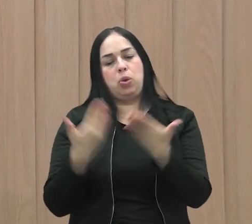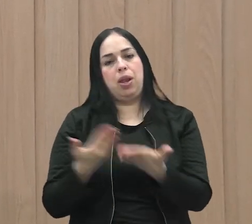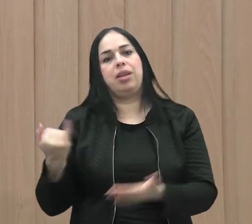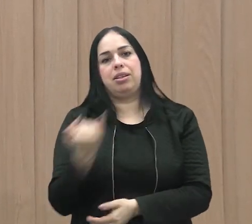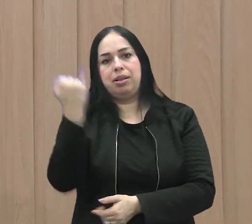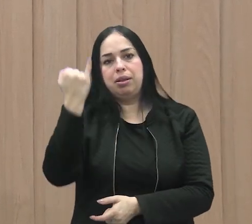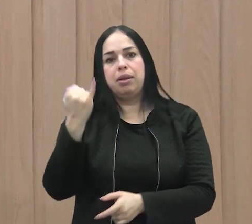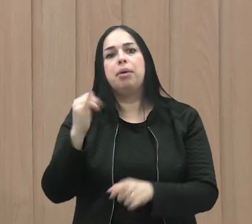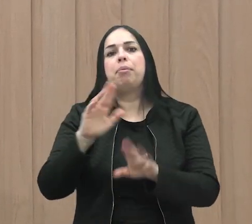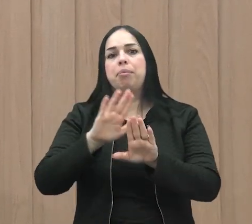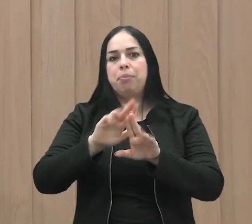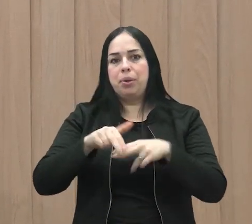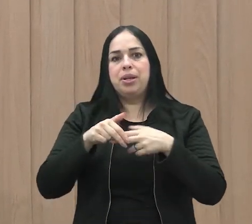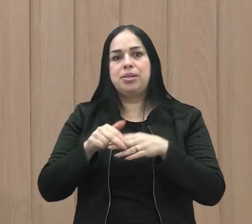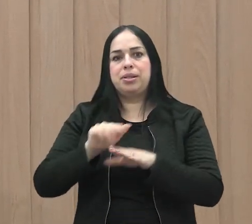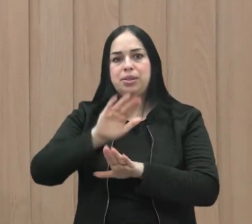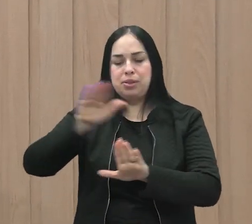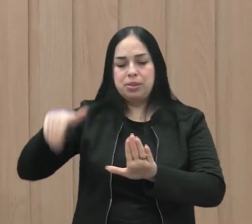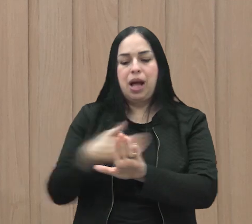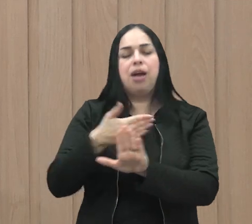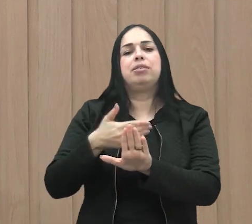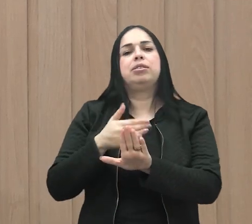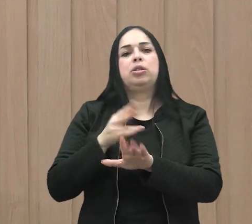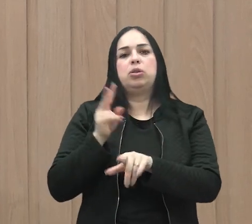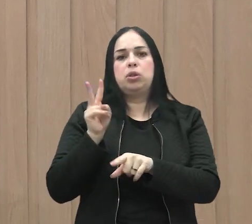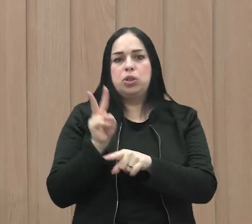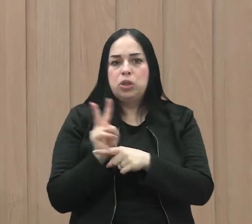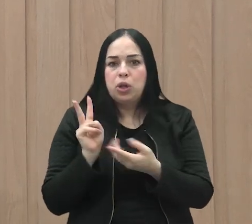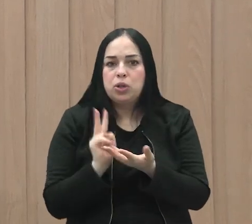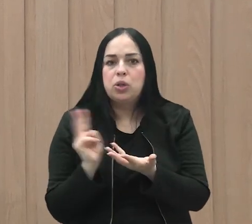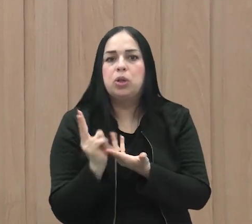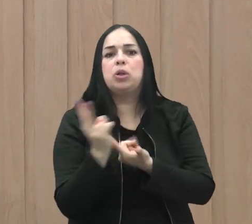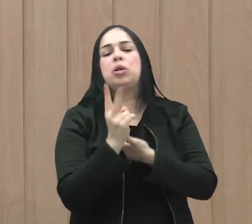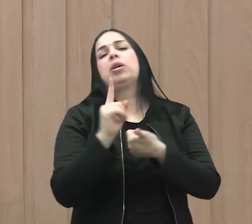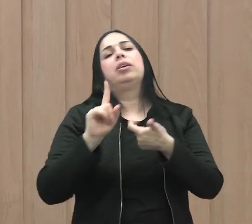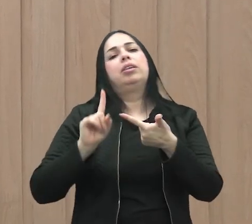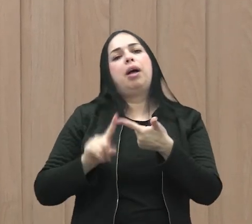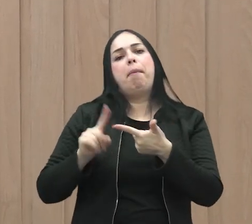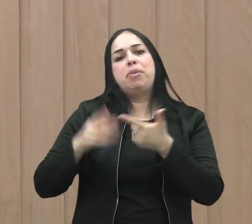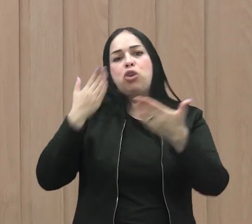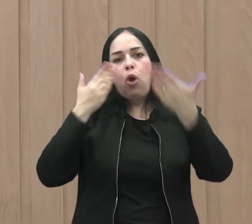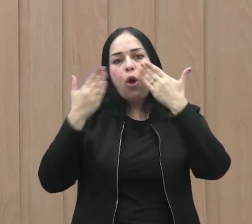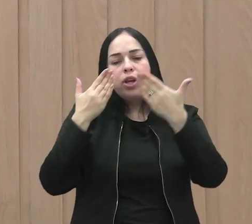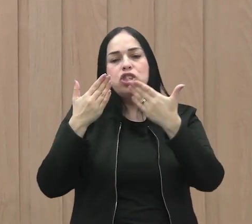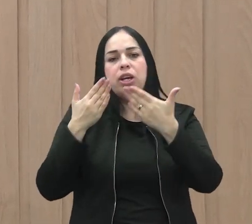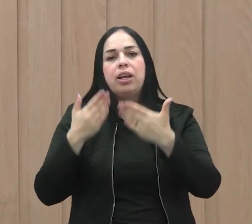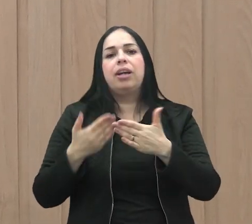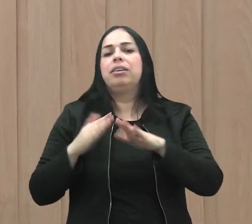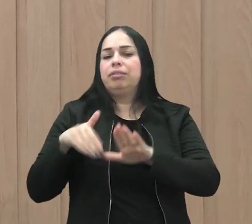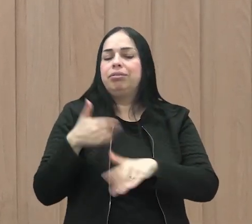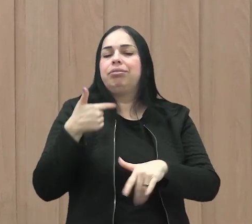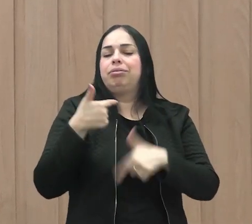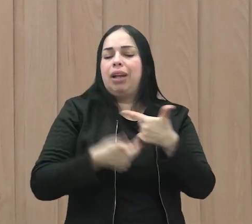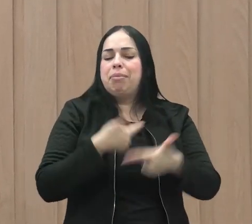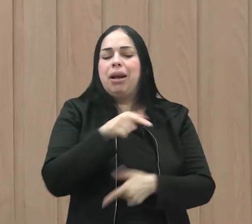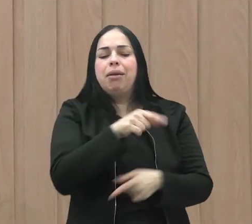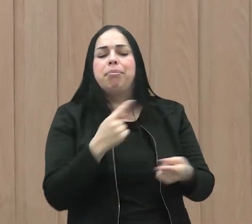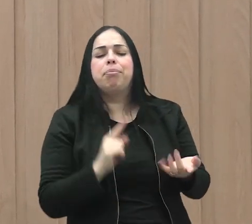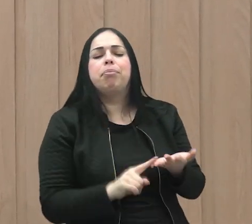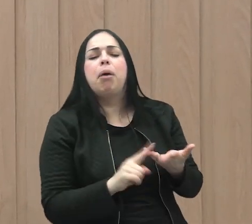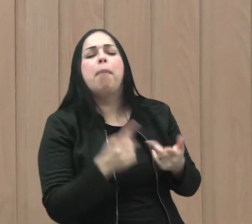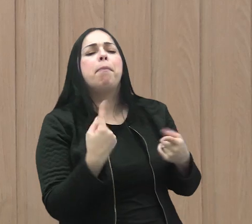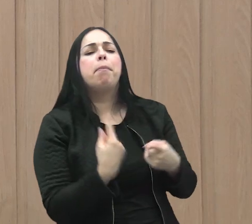dias na escola. Então para isso existe toda uma rede aí, né, do serviço social, da psicologia, que no caso